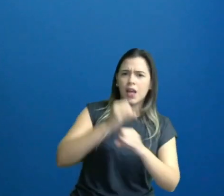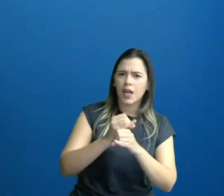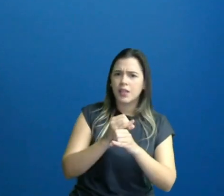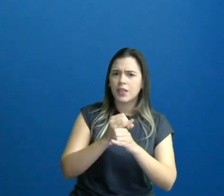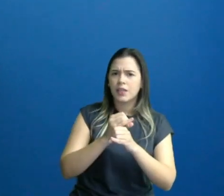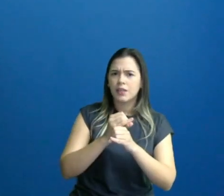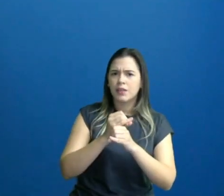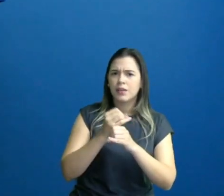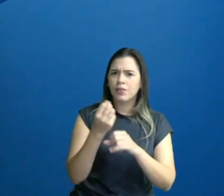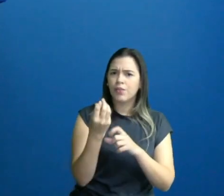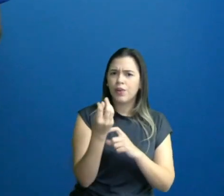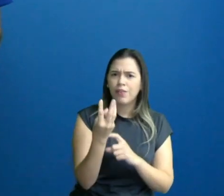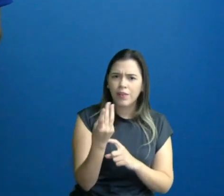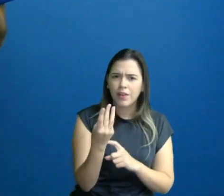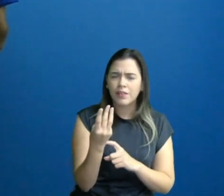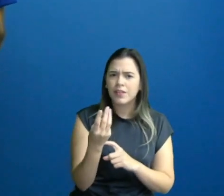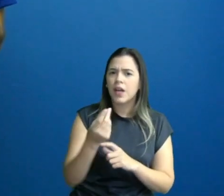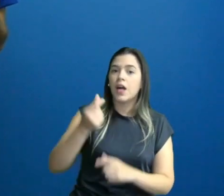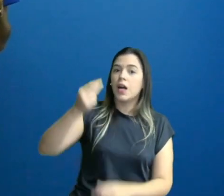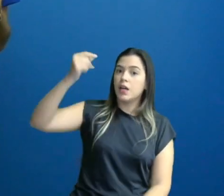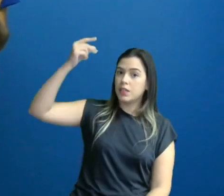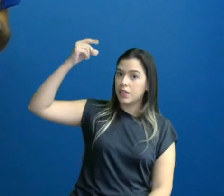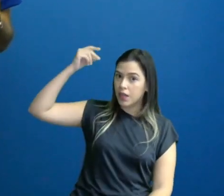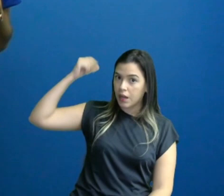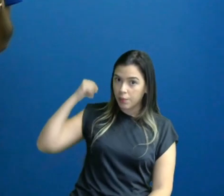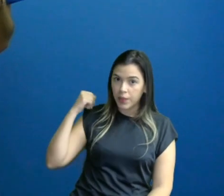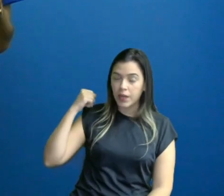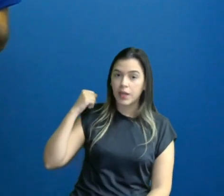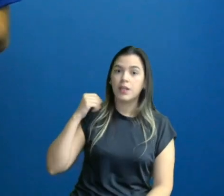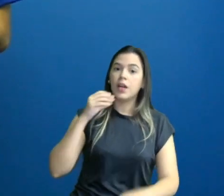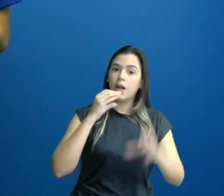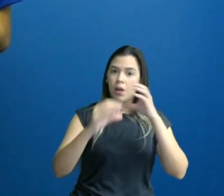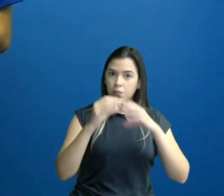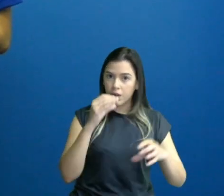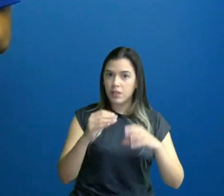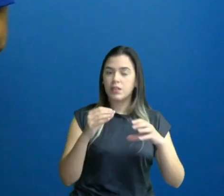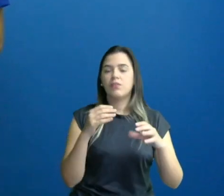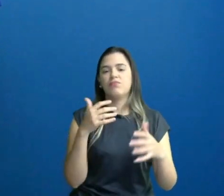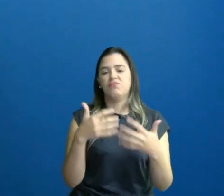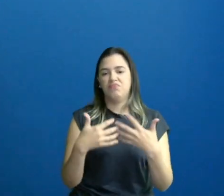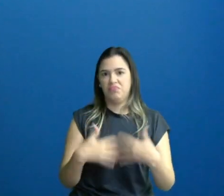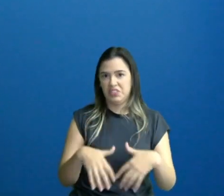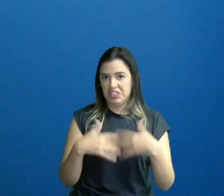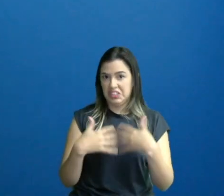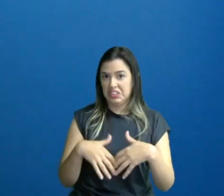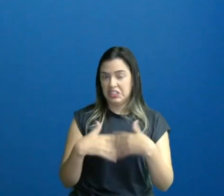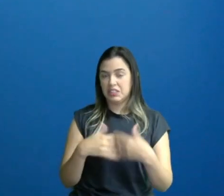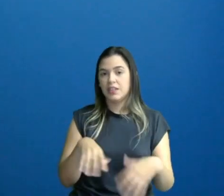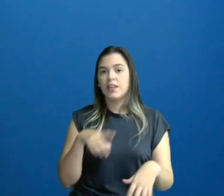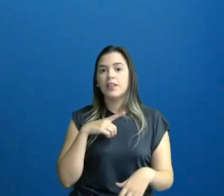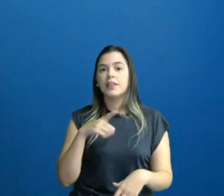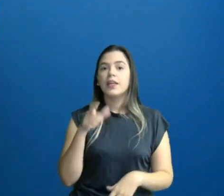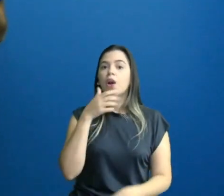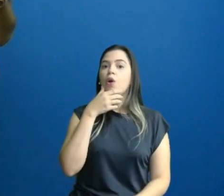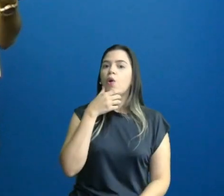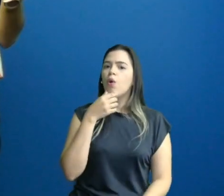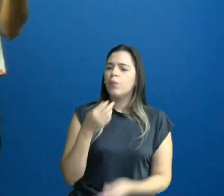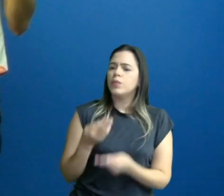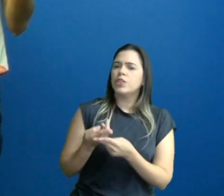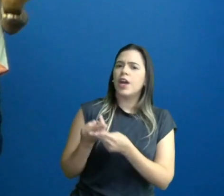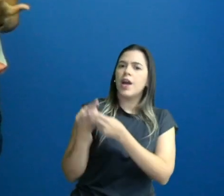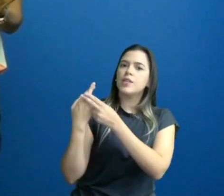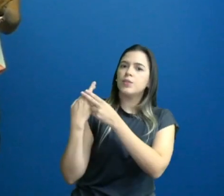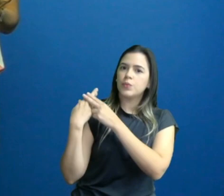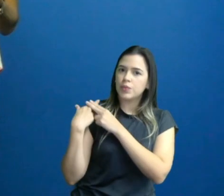não existe with antigamente a forma de se comunicar era muito complicada existiam uns mensageiros